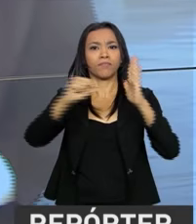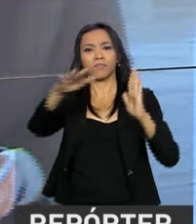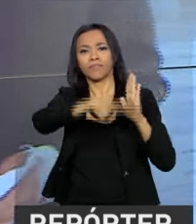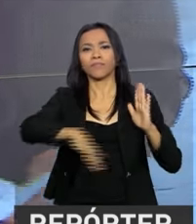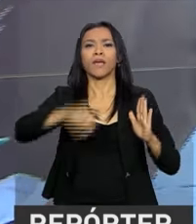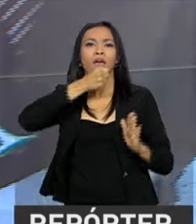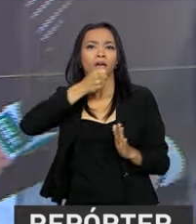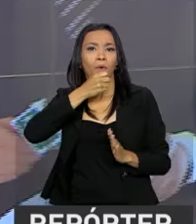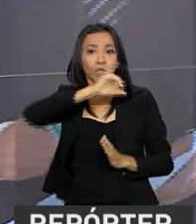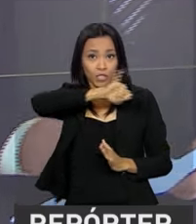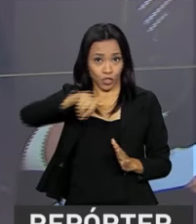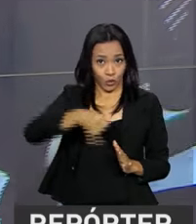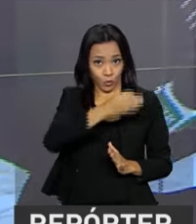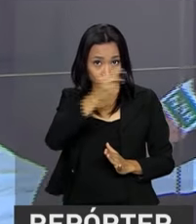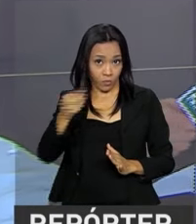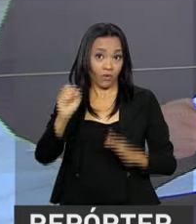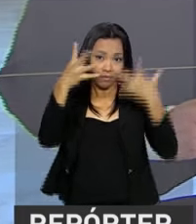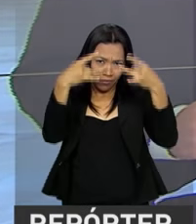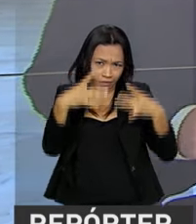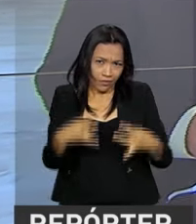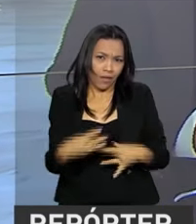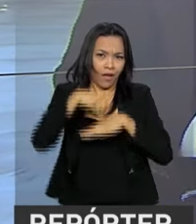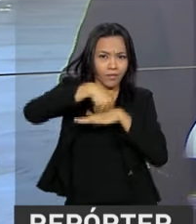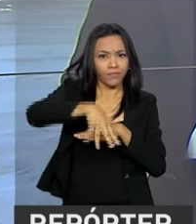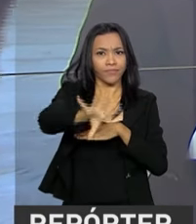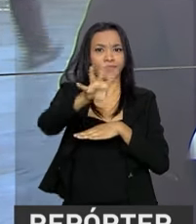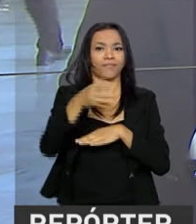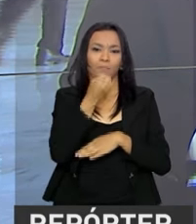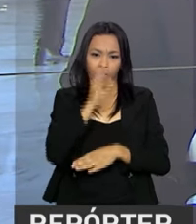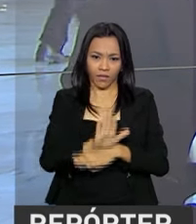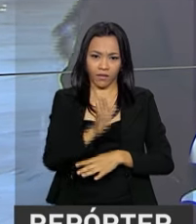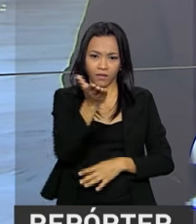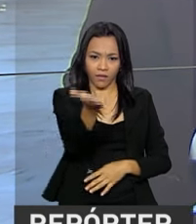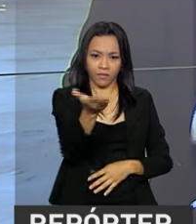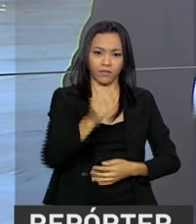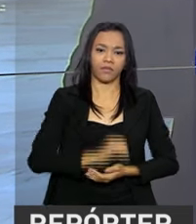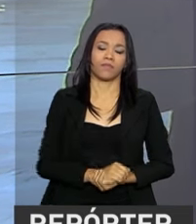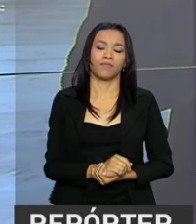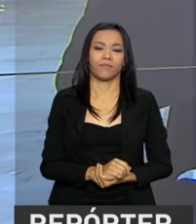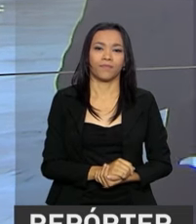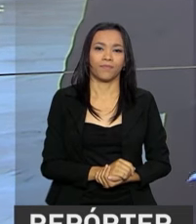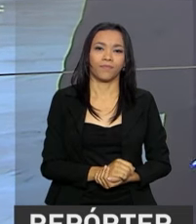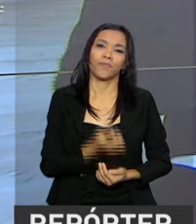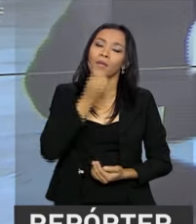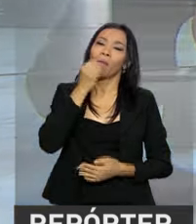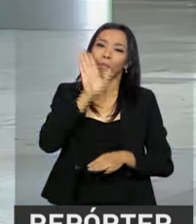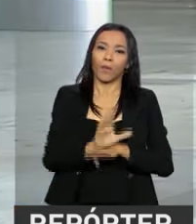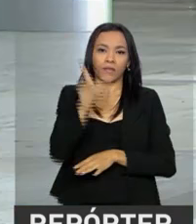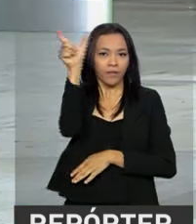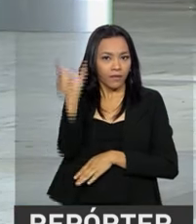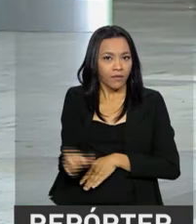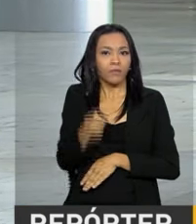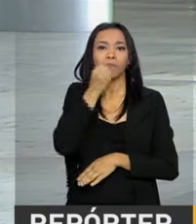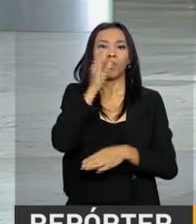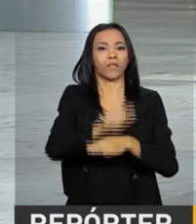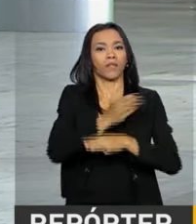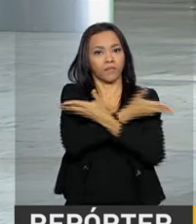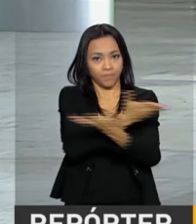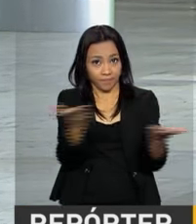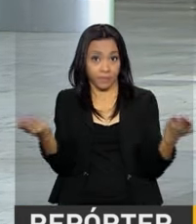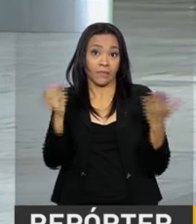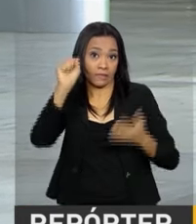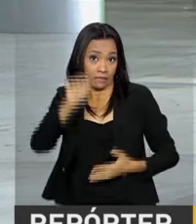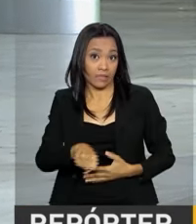falar com o repórter João Pedro Neto, que traz pra gente as informações. Olá, boa tarde, João Pedro. Boa tarde, Zé Luiz. Boa tarde a você e a todos.